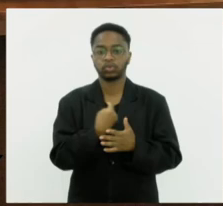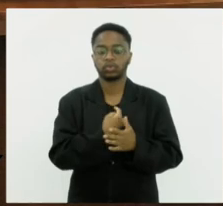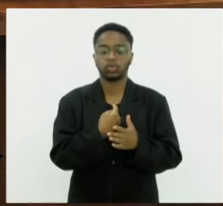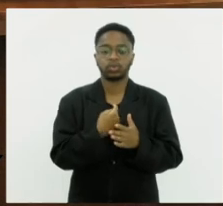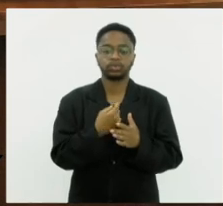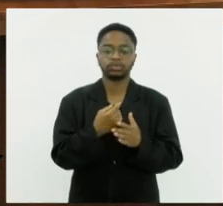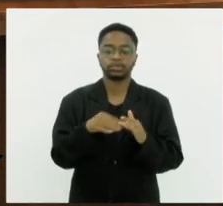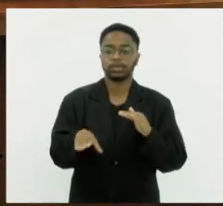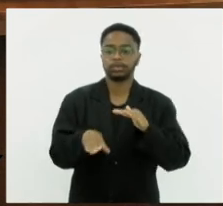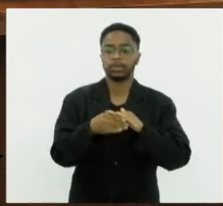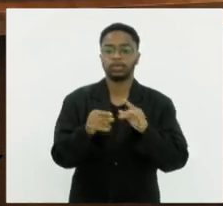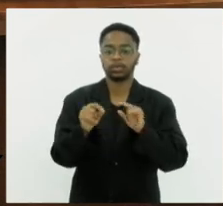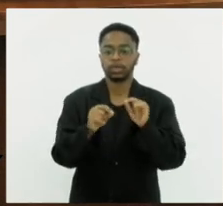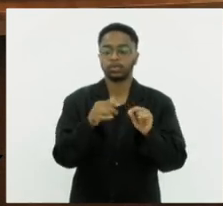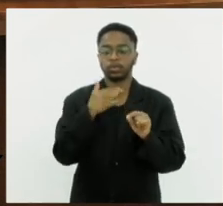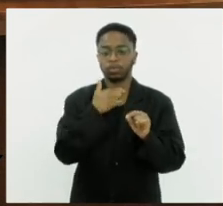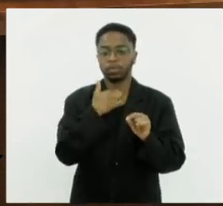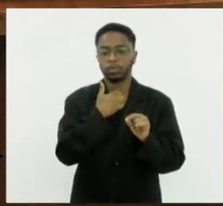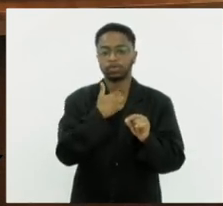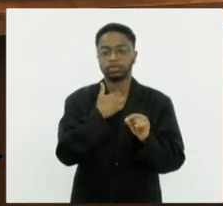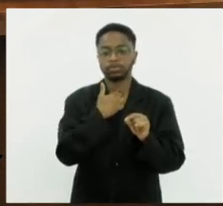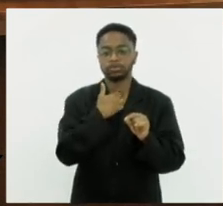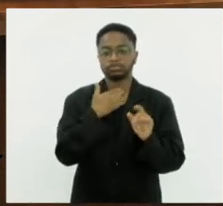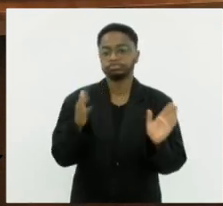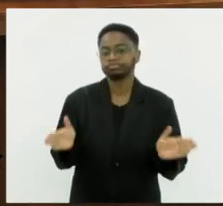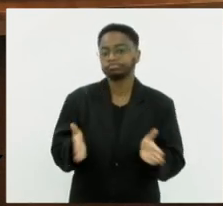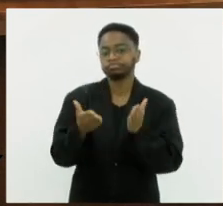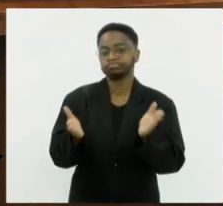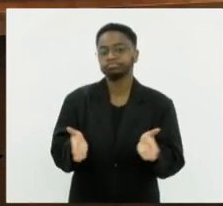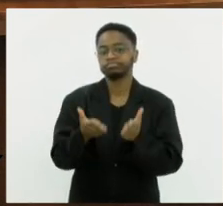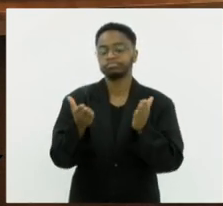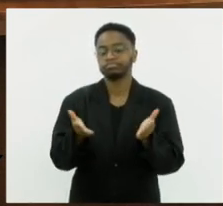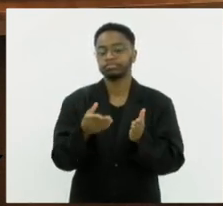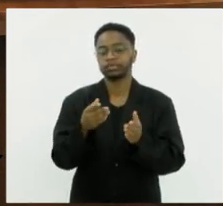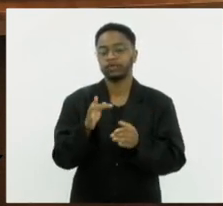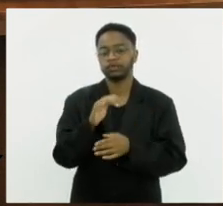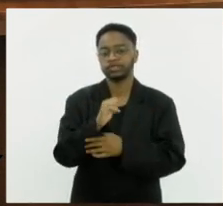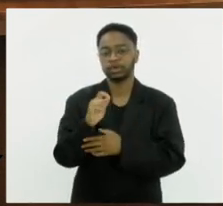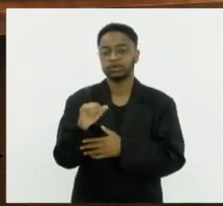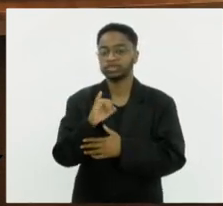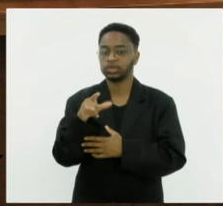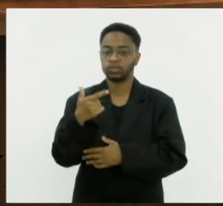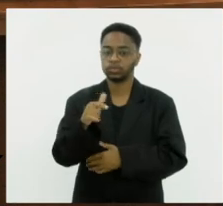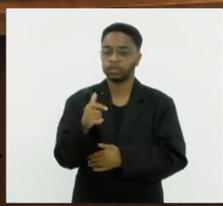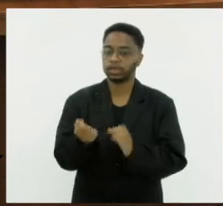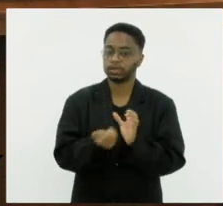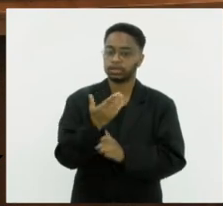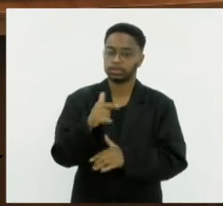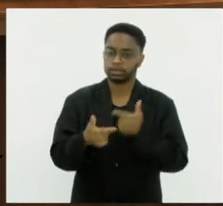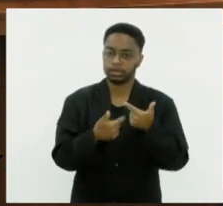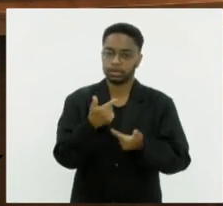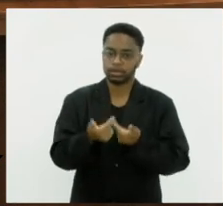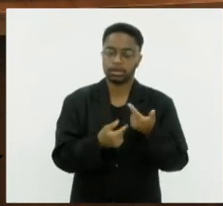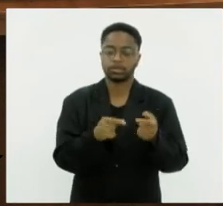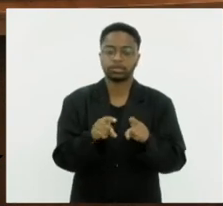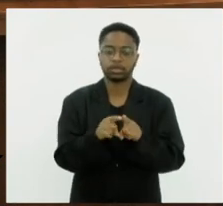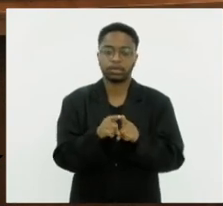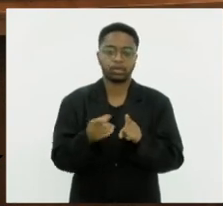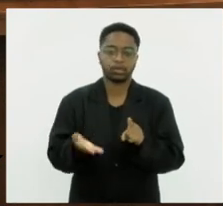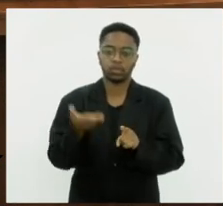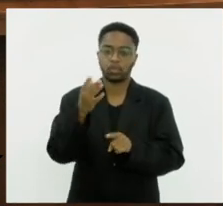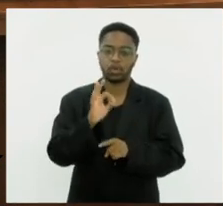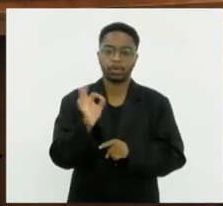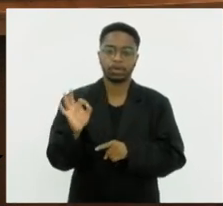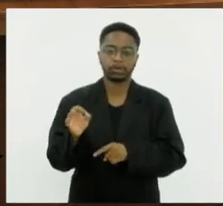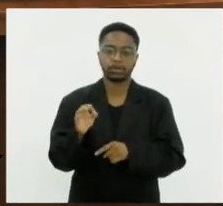aos benefícios não havendo crescimento da economia e geração de emprego. Então, a gente apresentou essa emenda e ela sendo derrotada, a